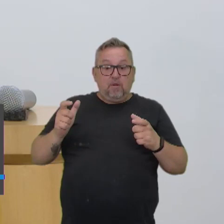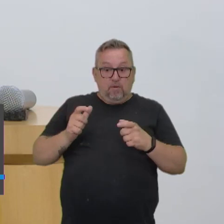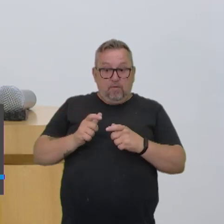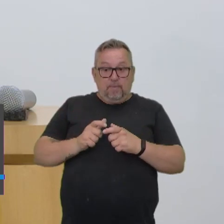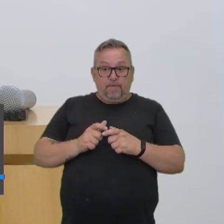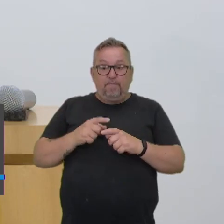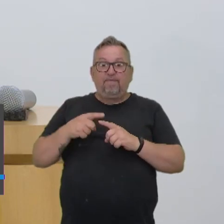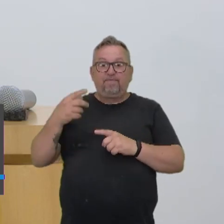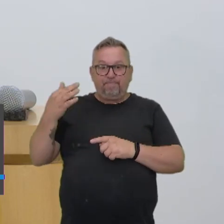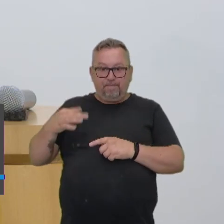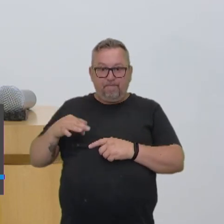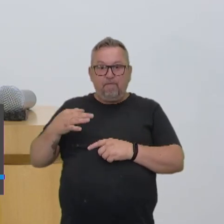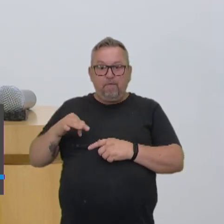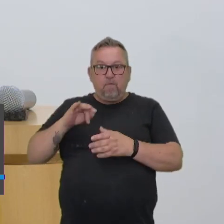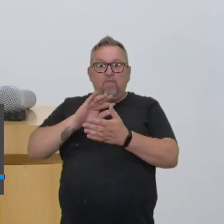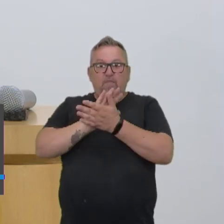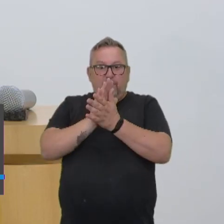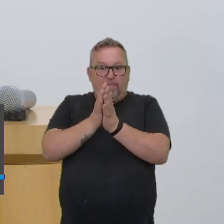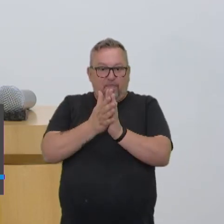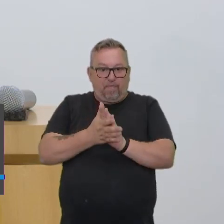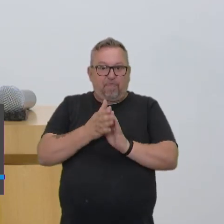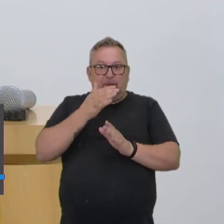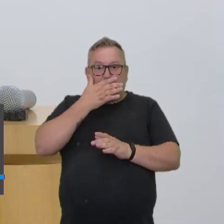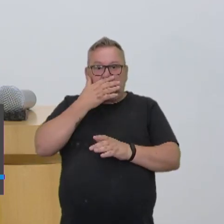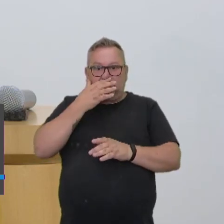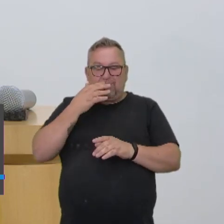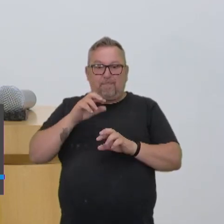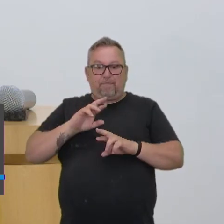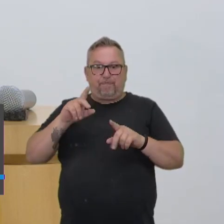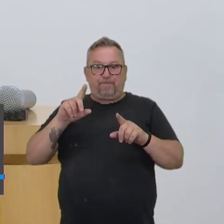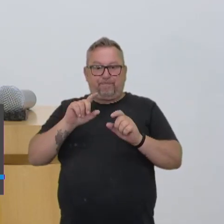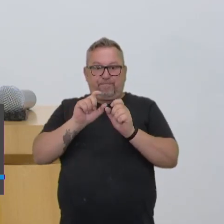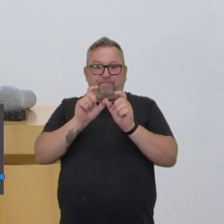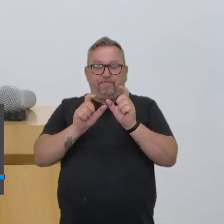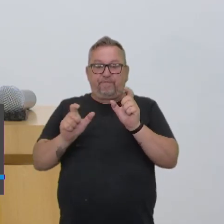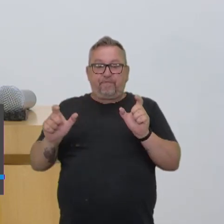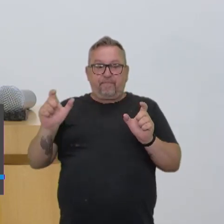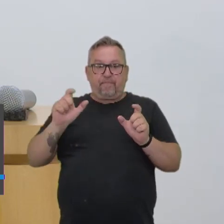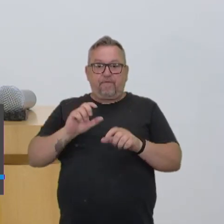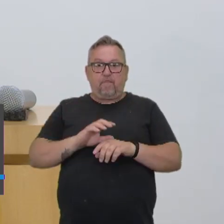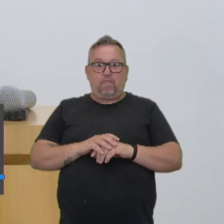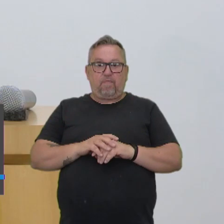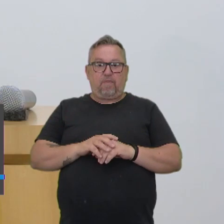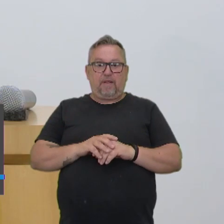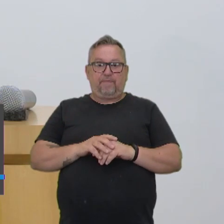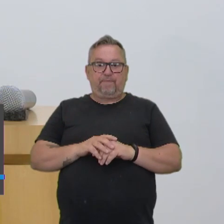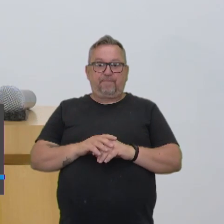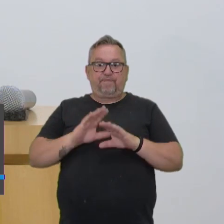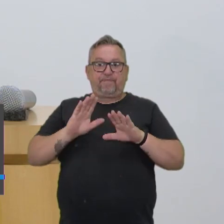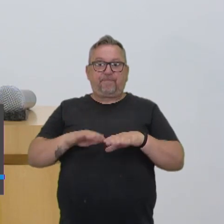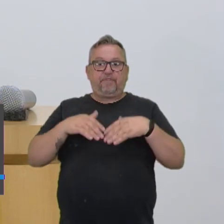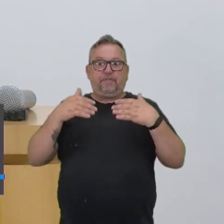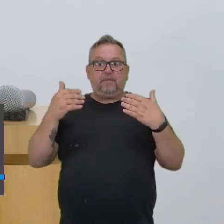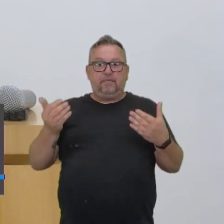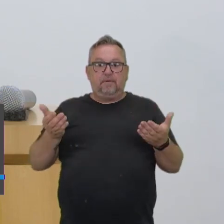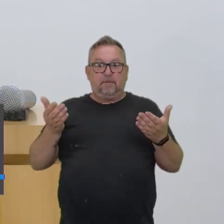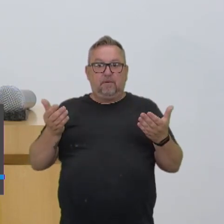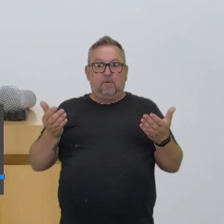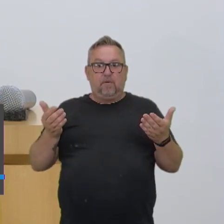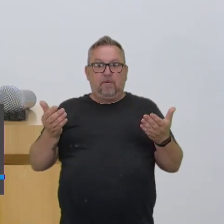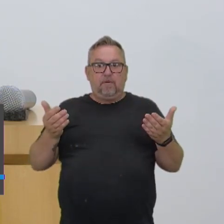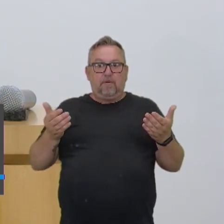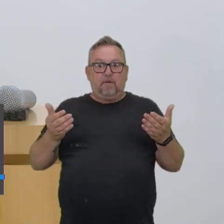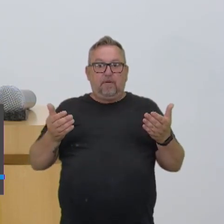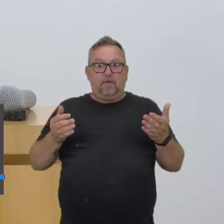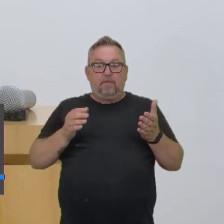Porque eles doem e eles destroem o tanto quanto. A diferença é a proporção, tá? E aí, a